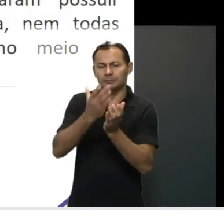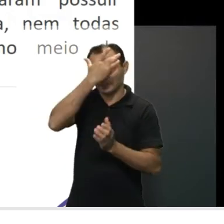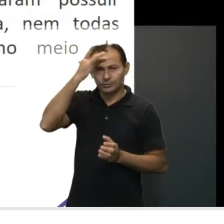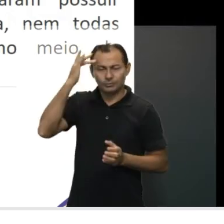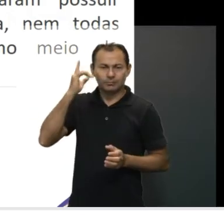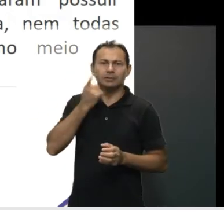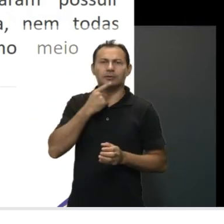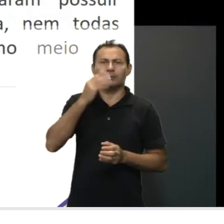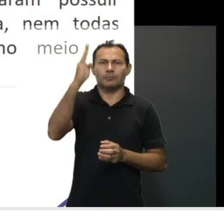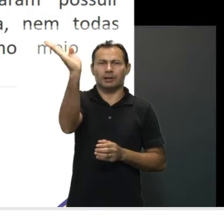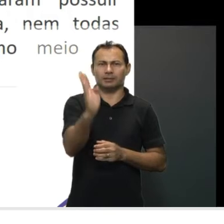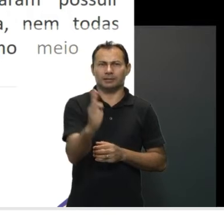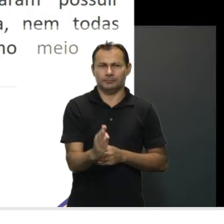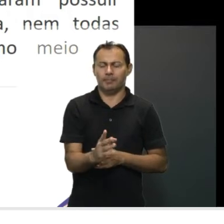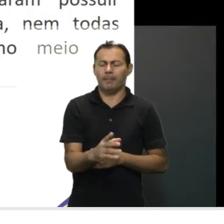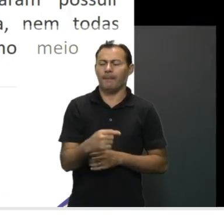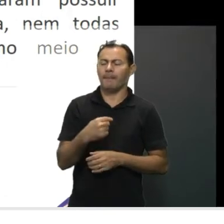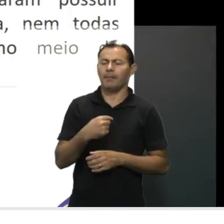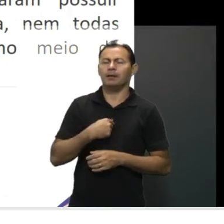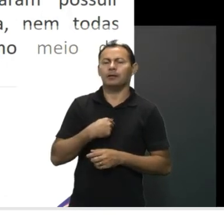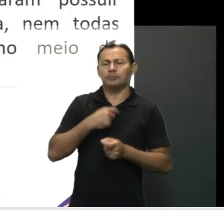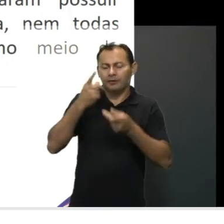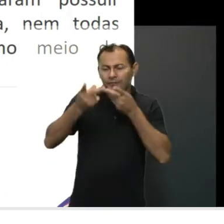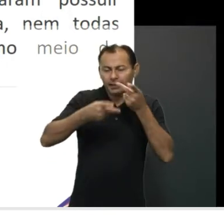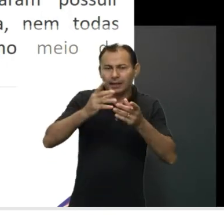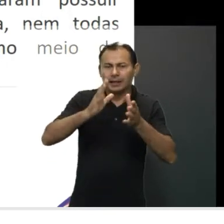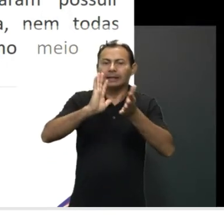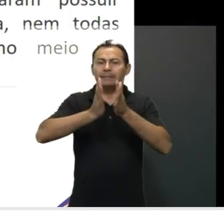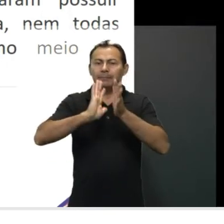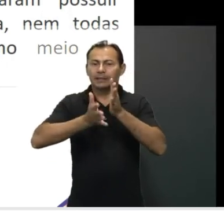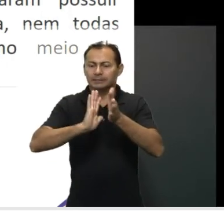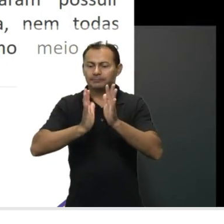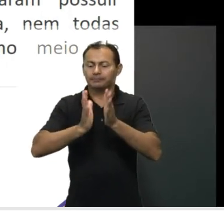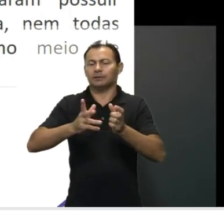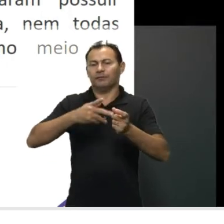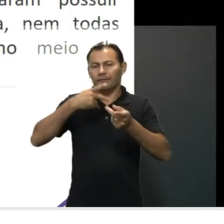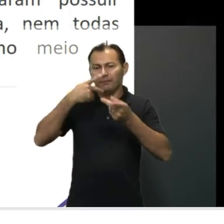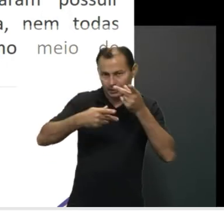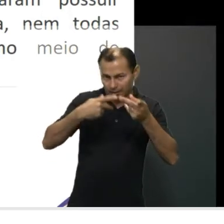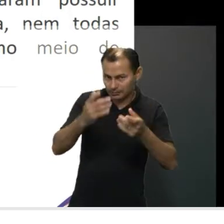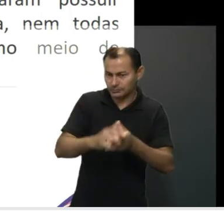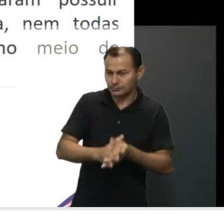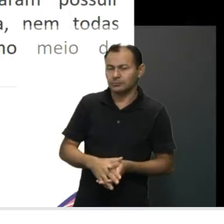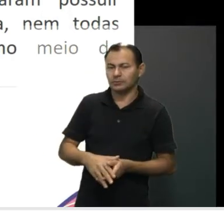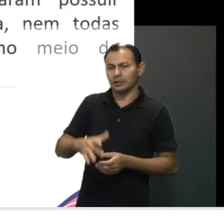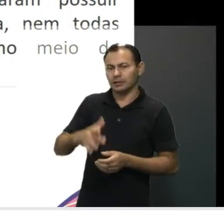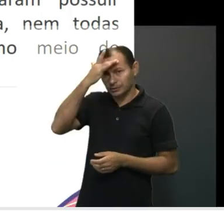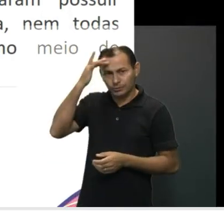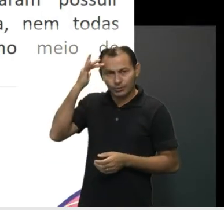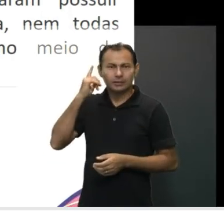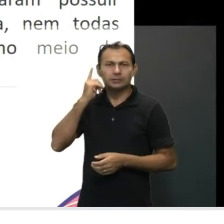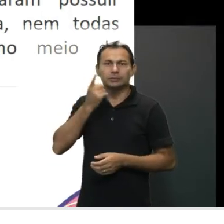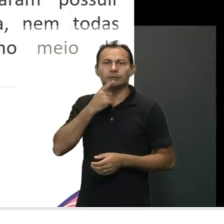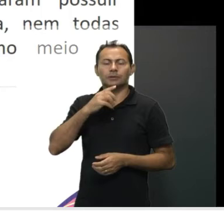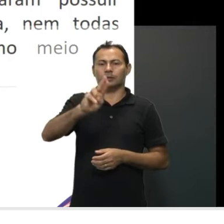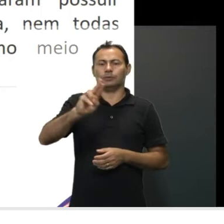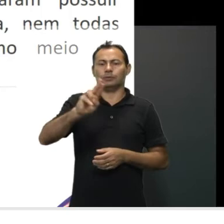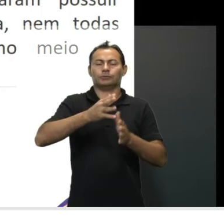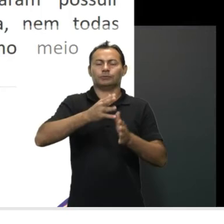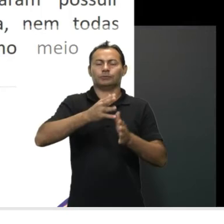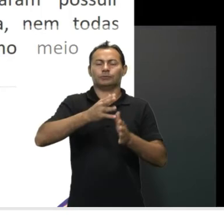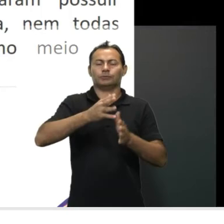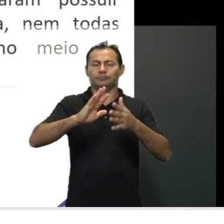Brasil. Então, todas as vezes que a professora disser Libras, estamos falando dos brasileiros surdos que utilizam essa língua. Todas